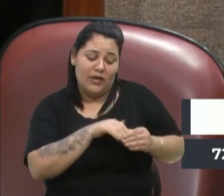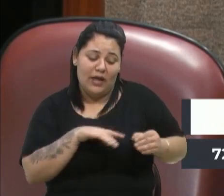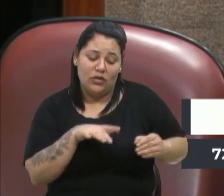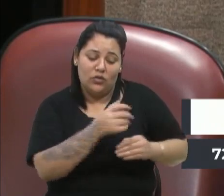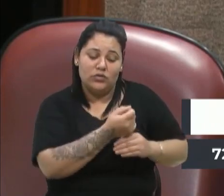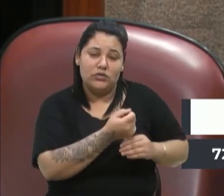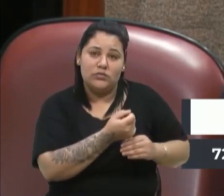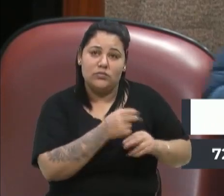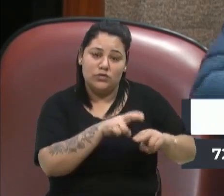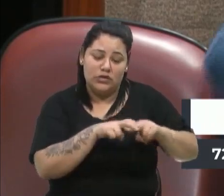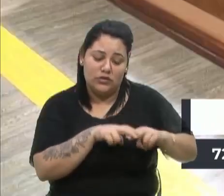por isso voltaria ao contrário